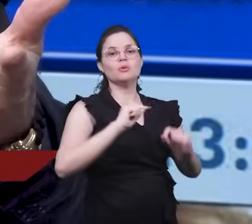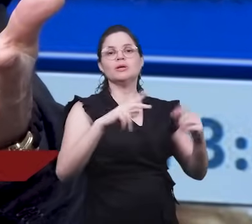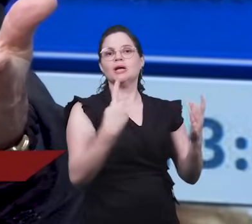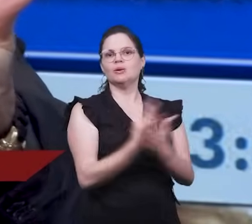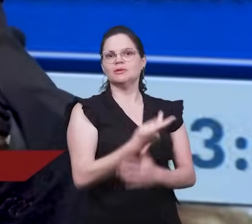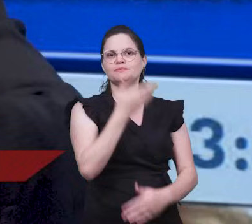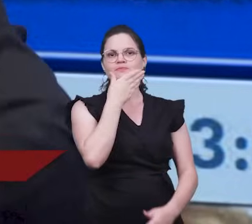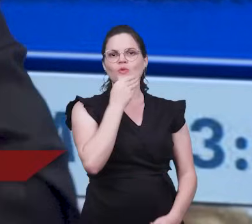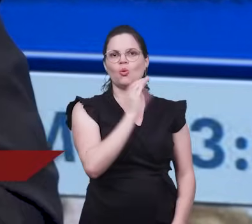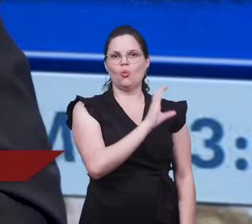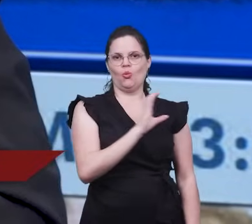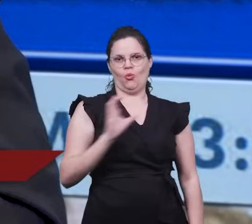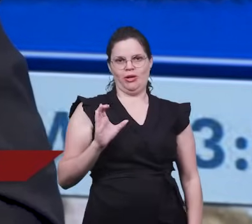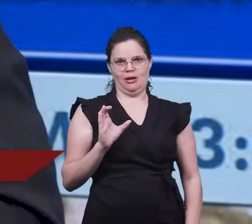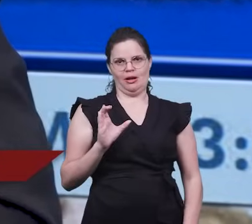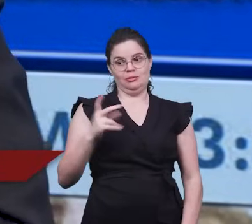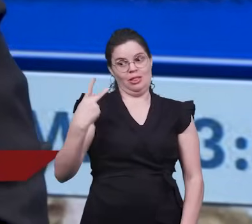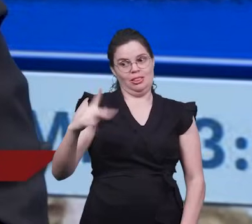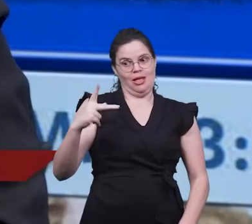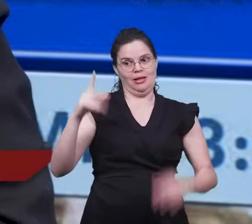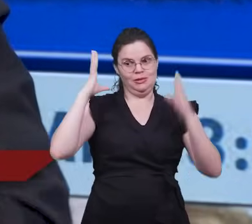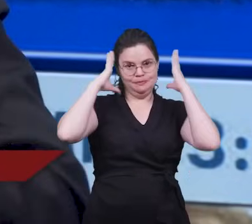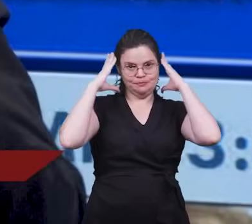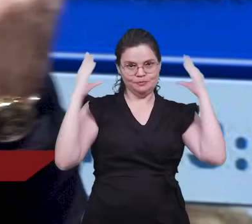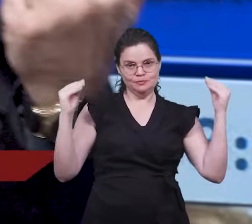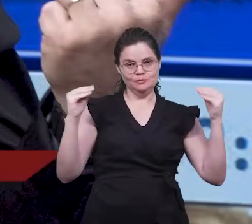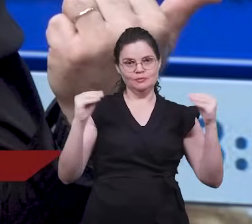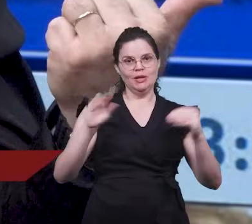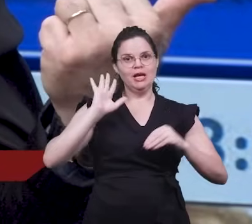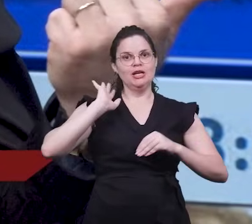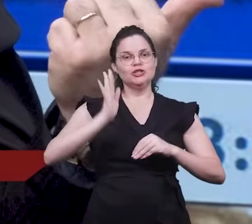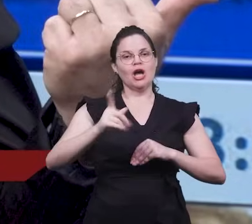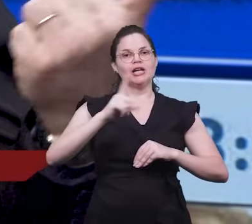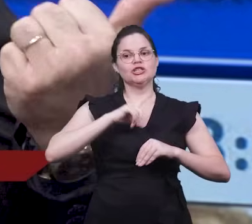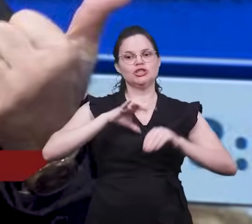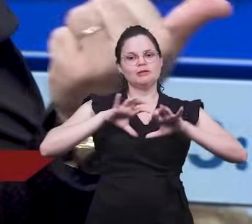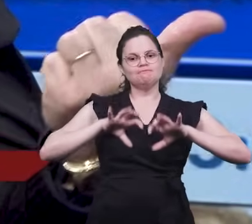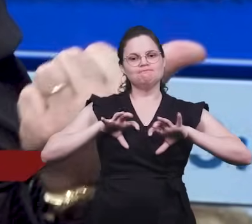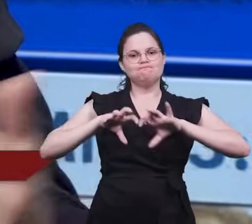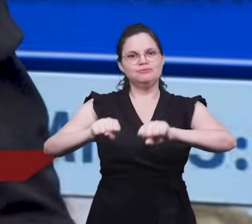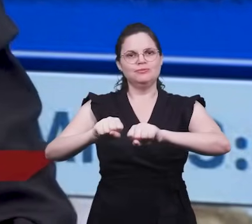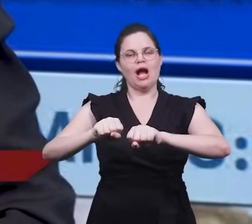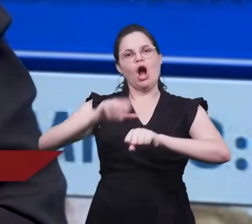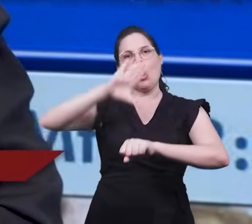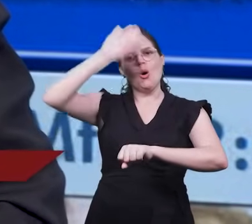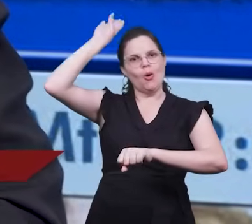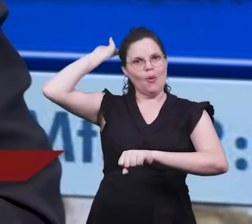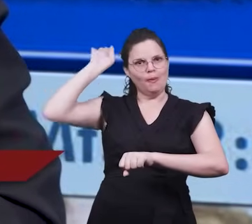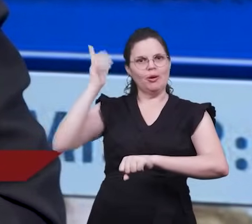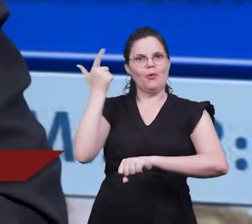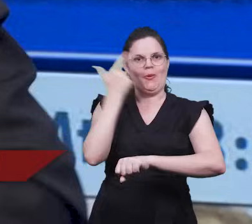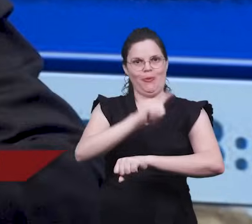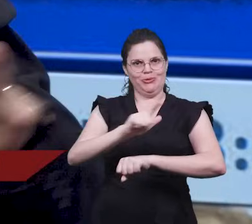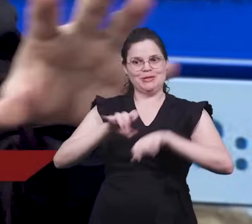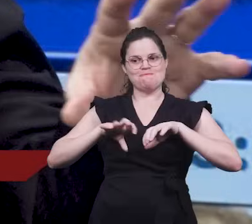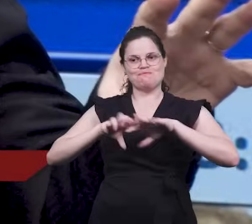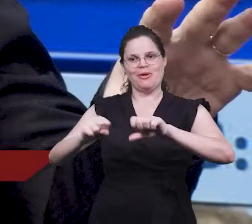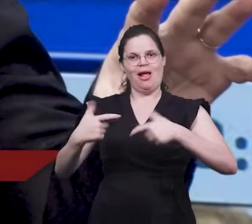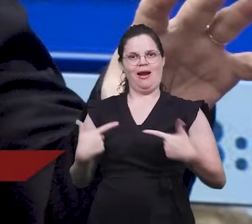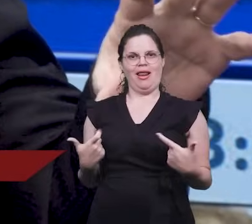o cunhado dele, né, o Magêncio, tinha tomado Roma à força e